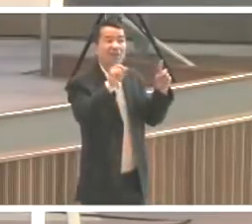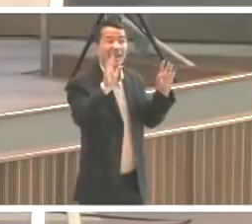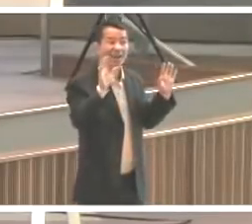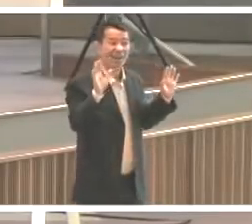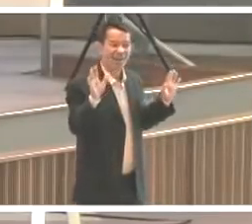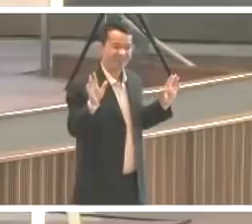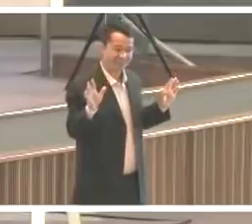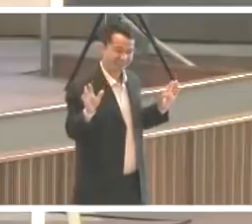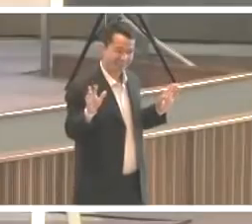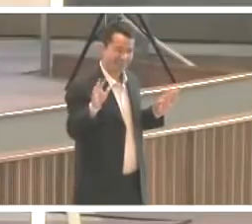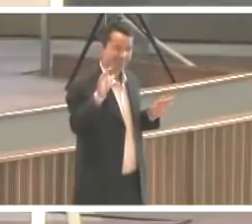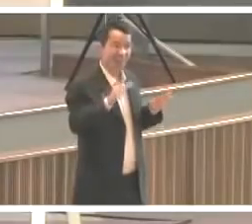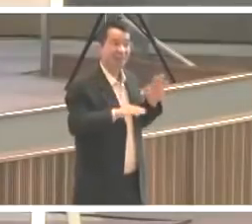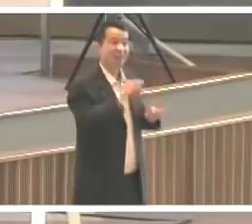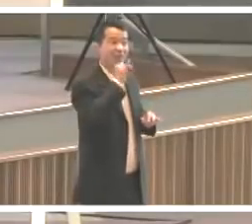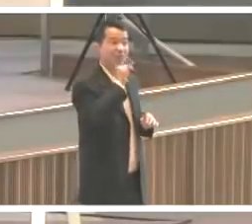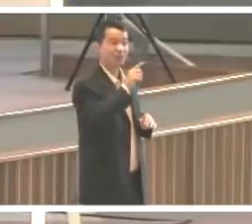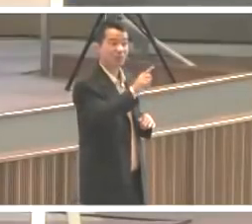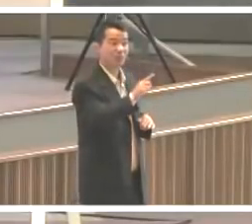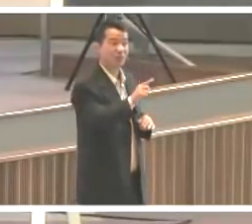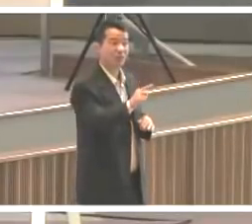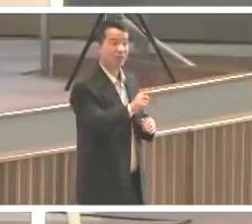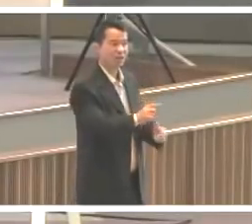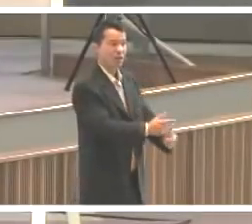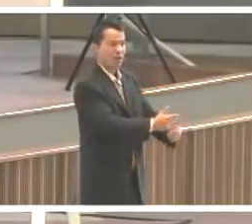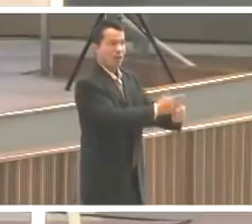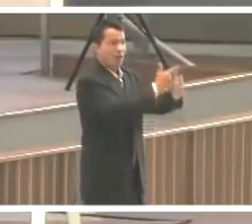sensíveis da nossa vida. Não é verdade?